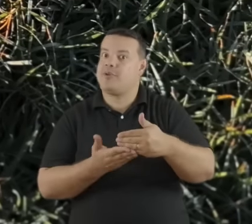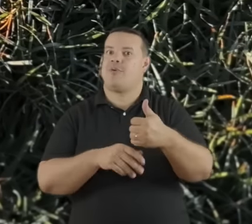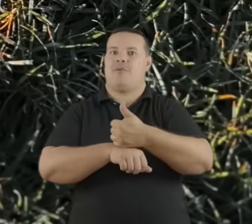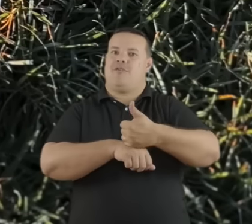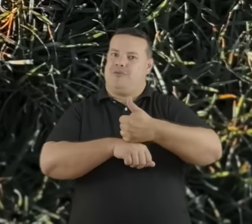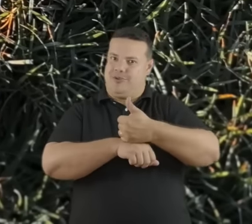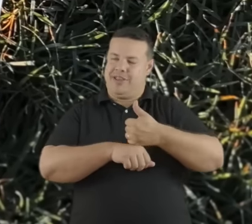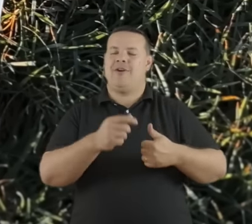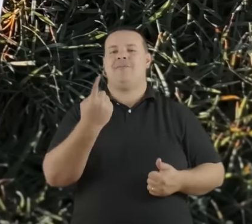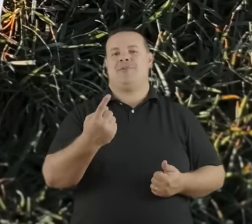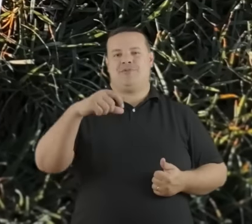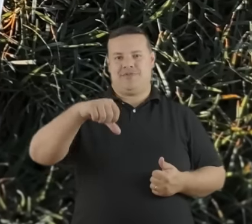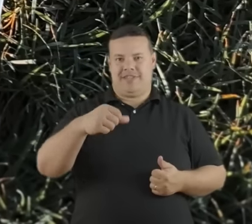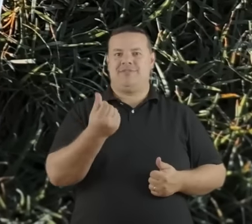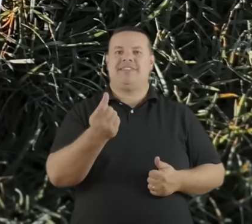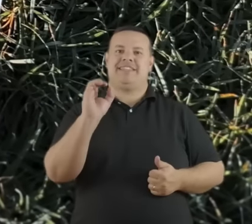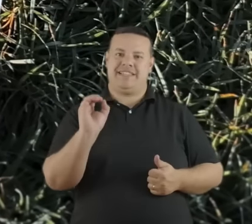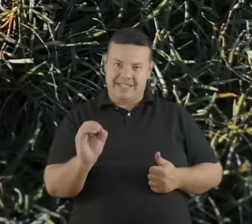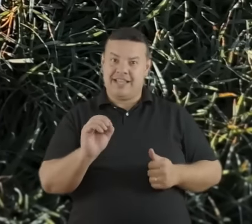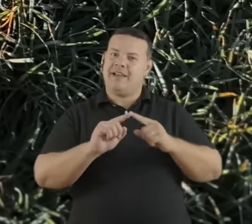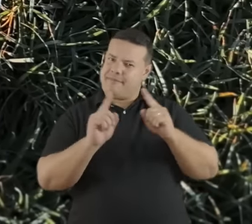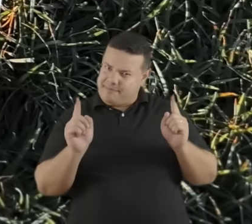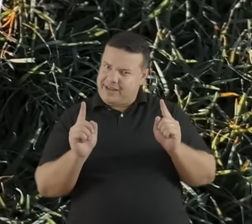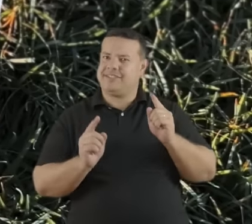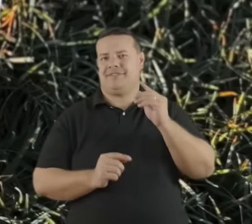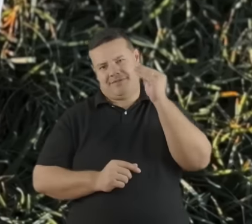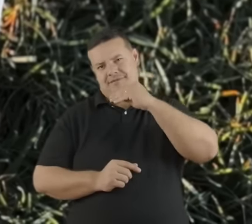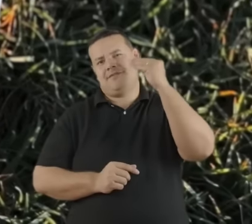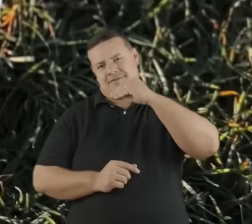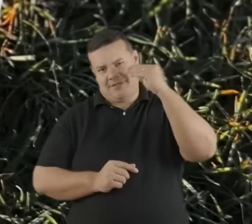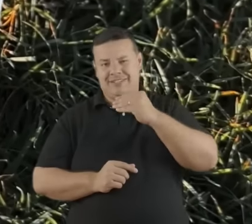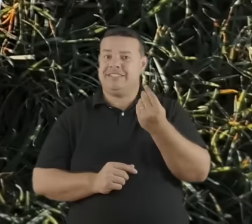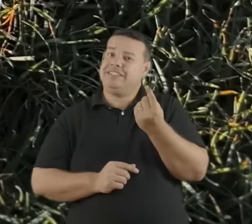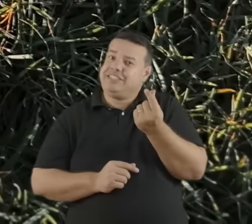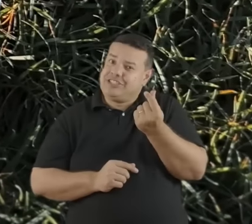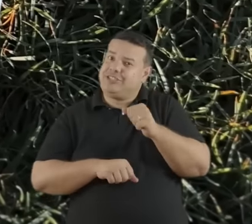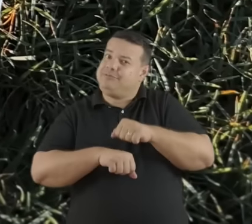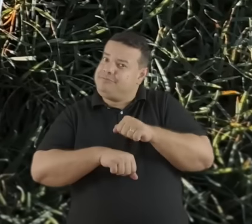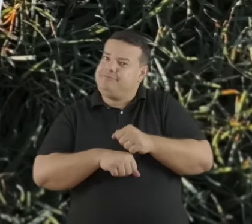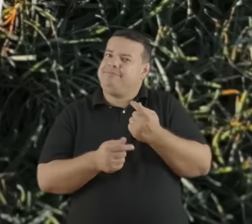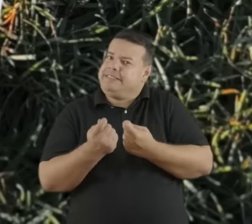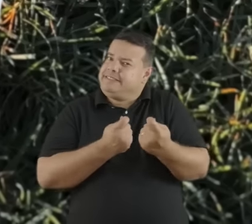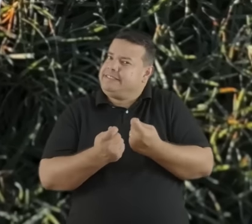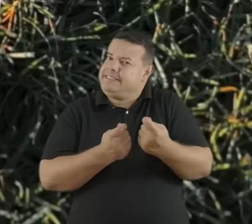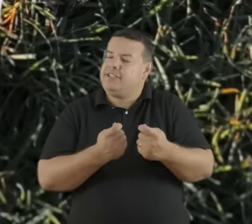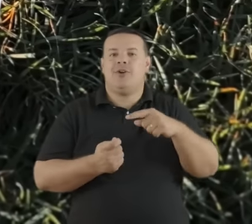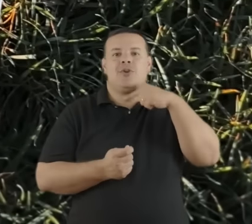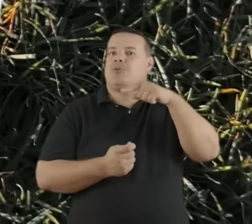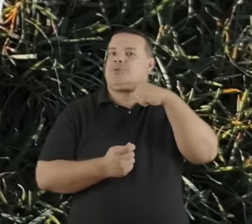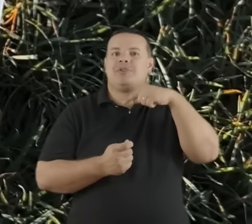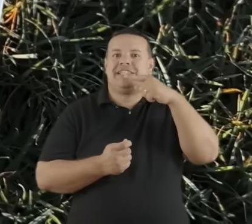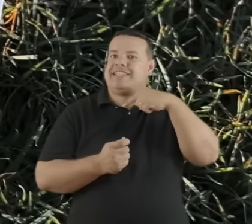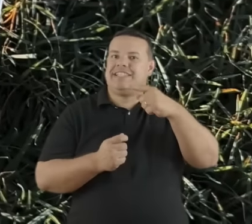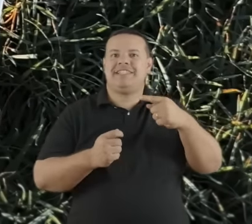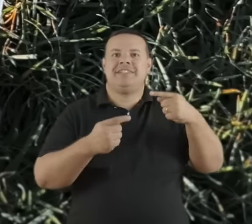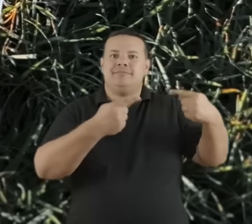chegou em 1960, mas de forma tímida. Com poucos recursos, o Itabaiana não conseguia disputar as